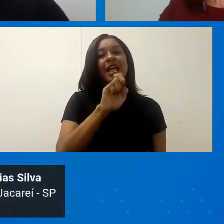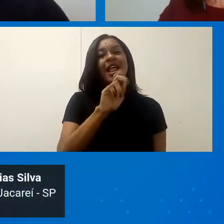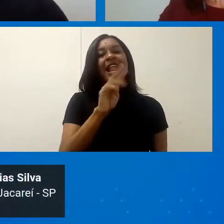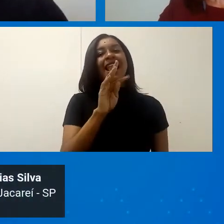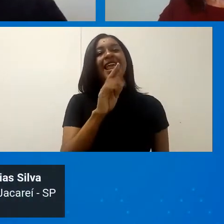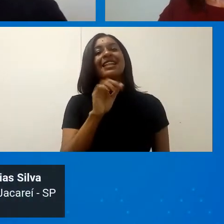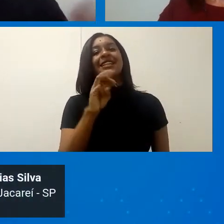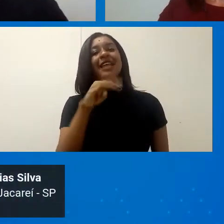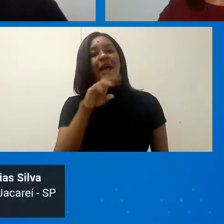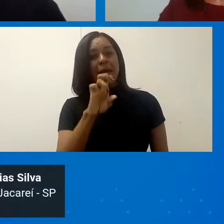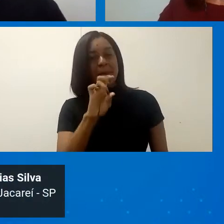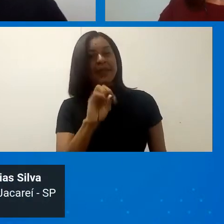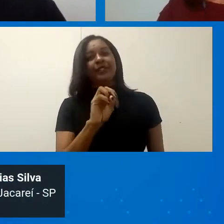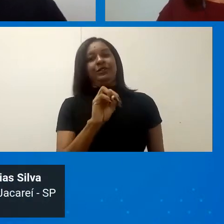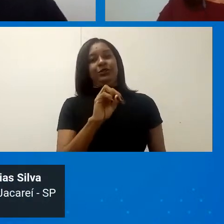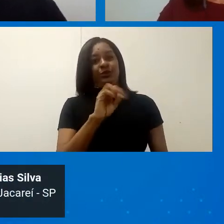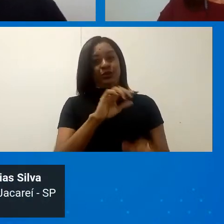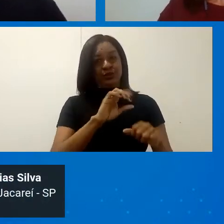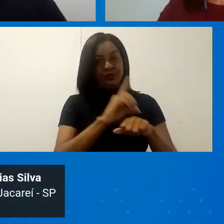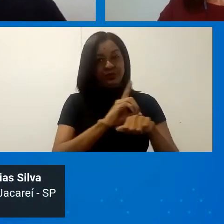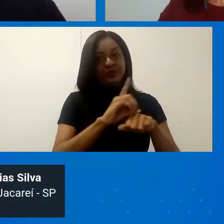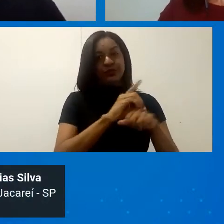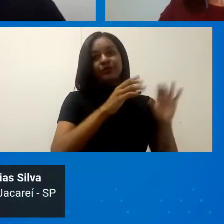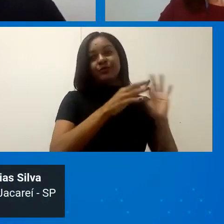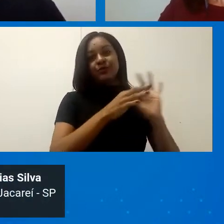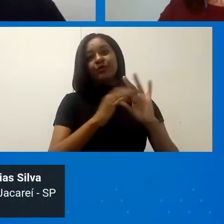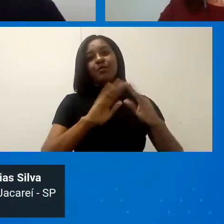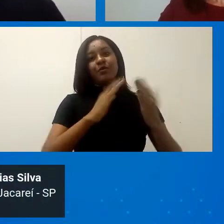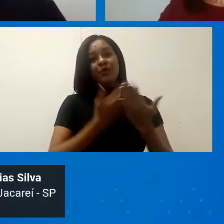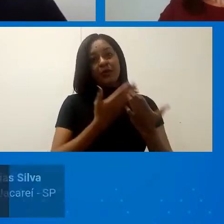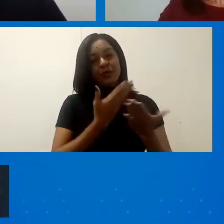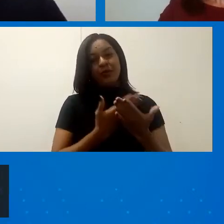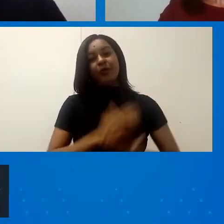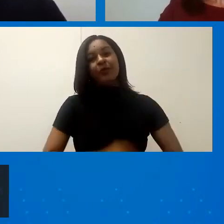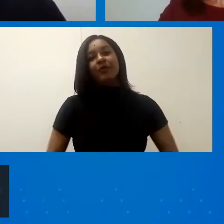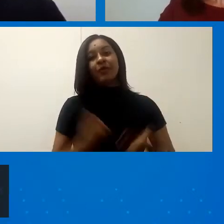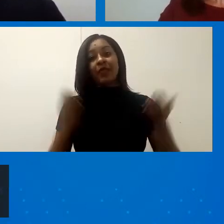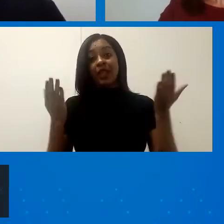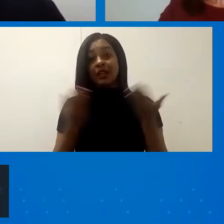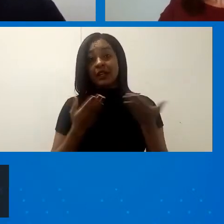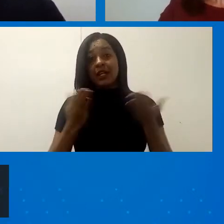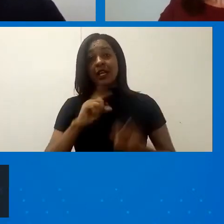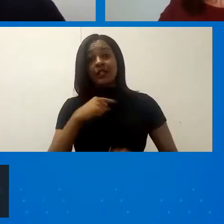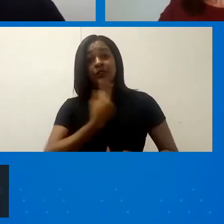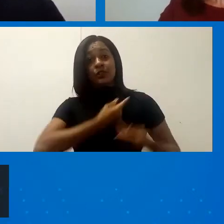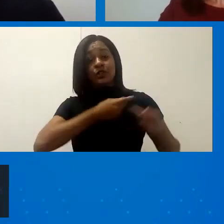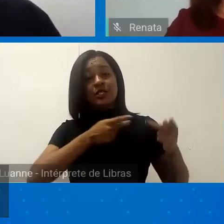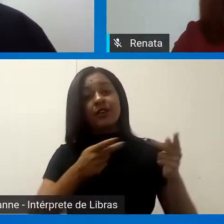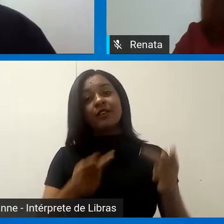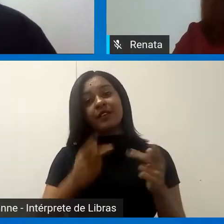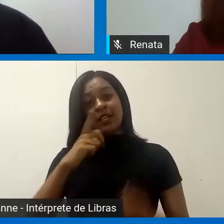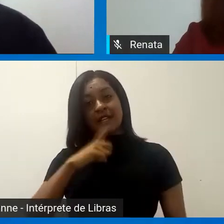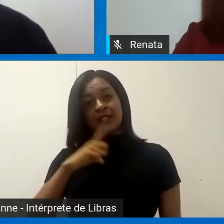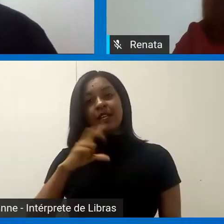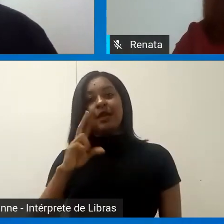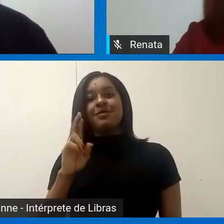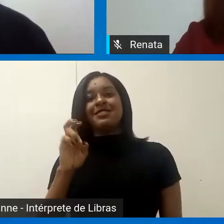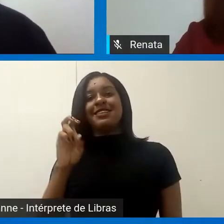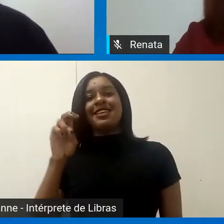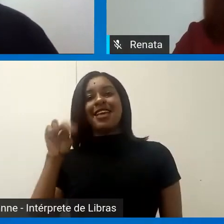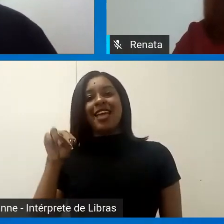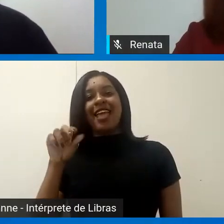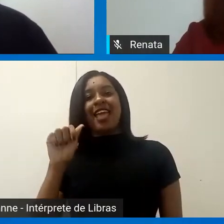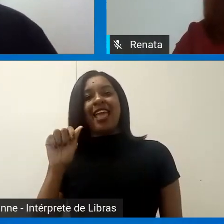bom aqui além de mediadora como Nossa convidada a gente tem a Renata Maria tem um bom som que